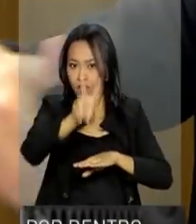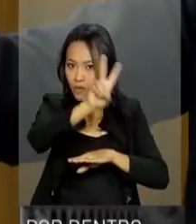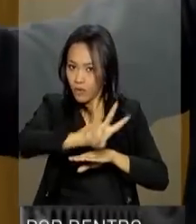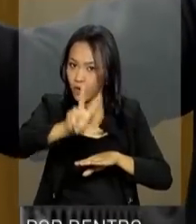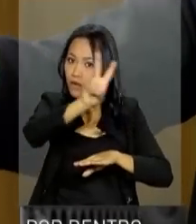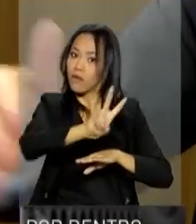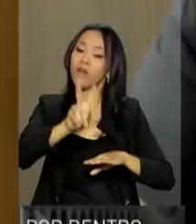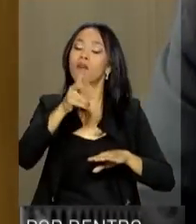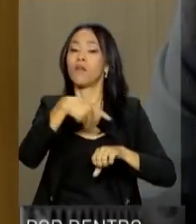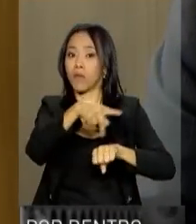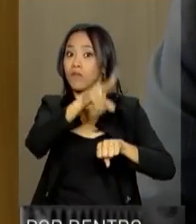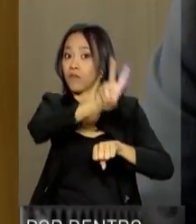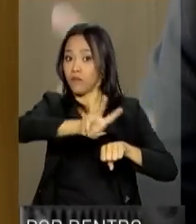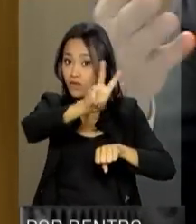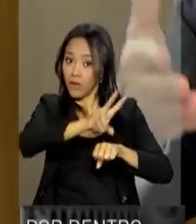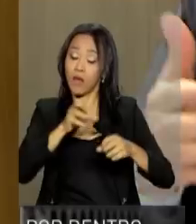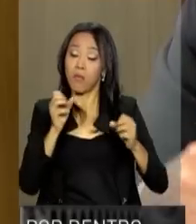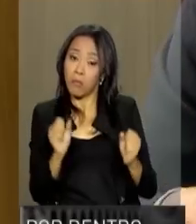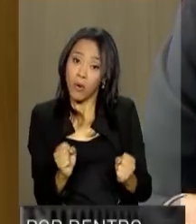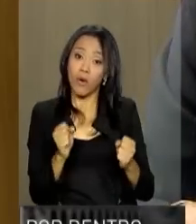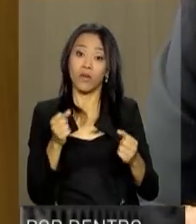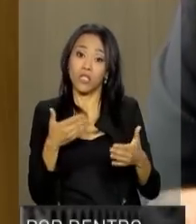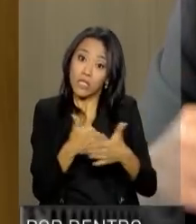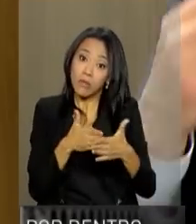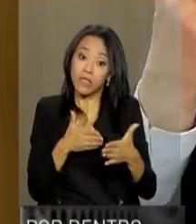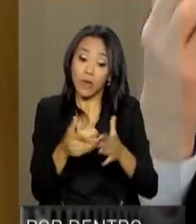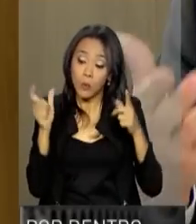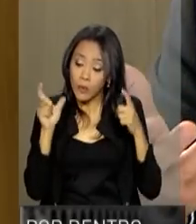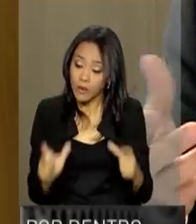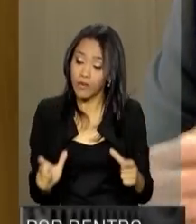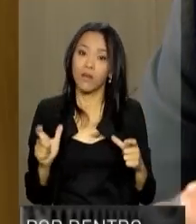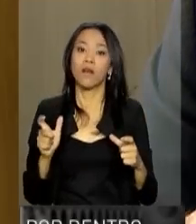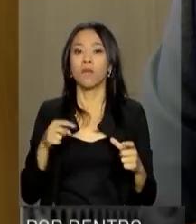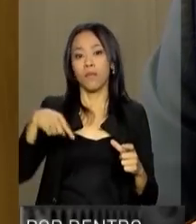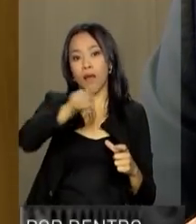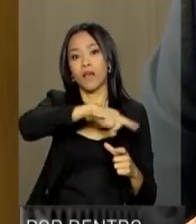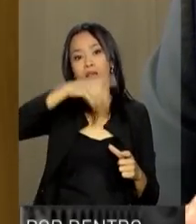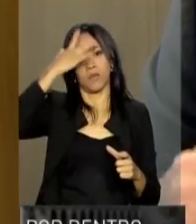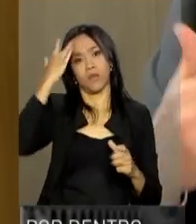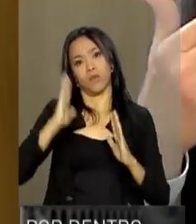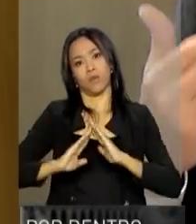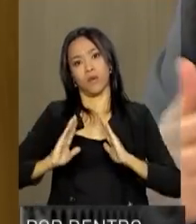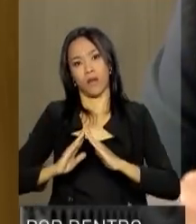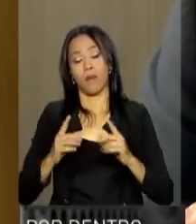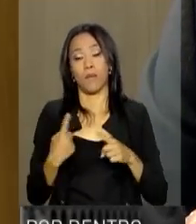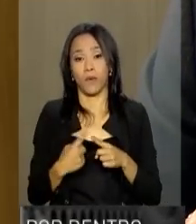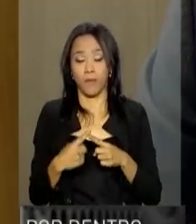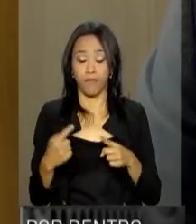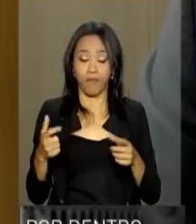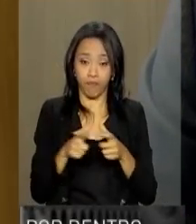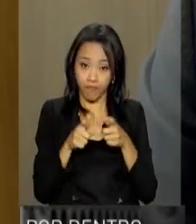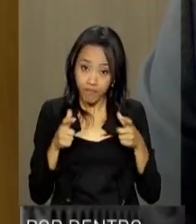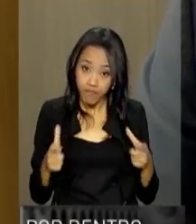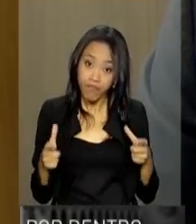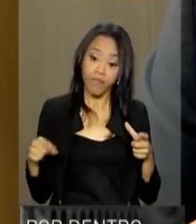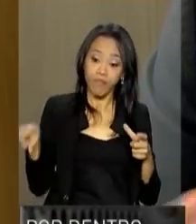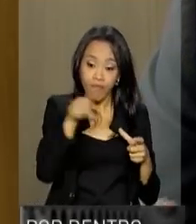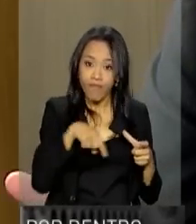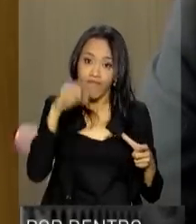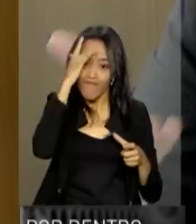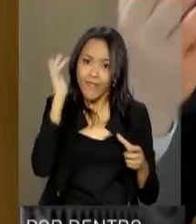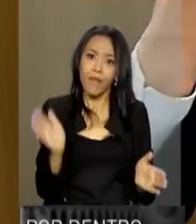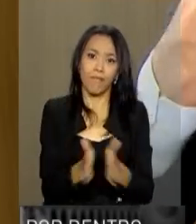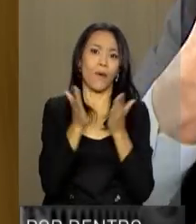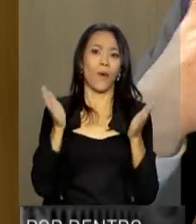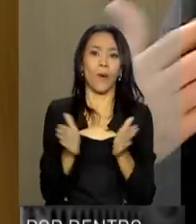estabelecer uma área restrita para as pessoas ficarem até porque é ele a maioria dessas pessoas é muito pobre elas não vão